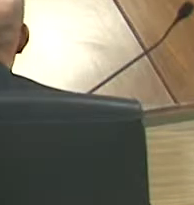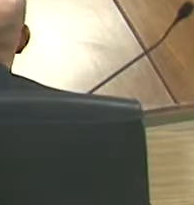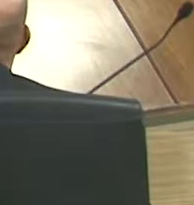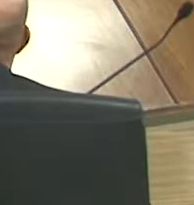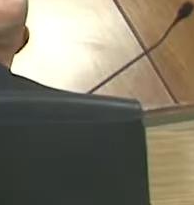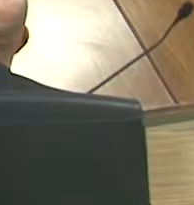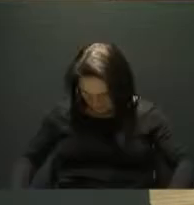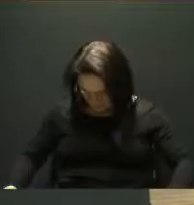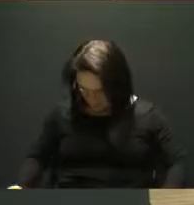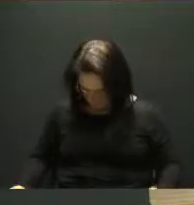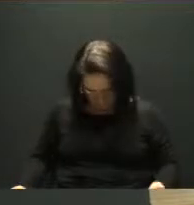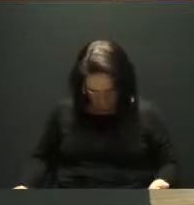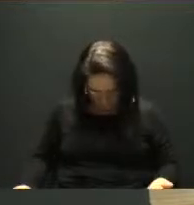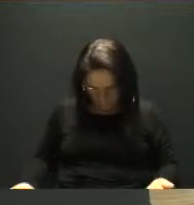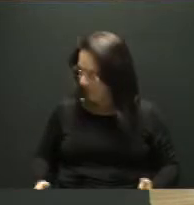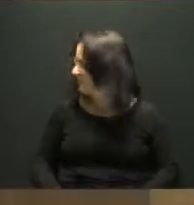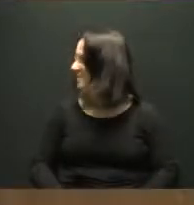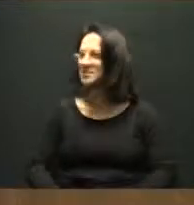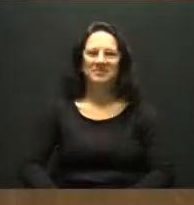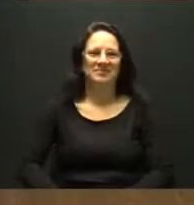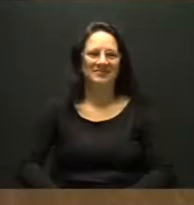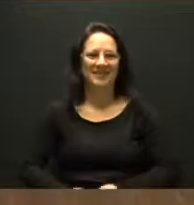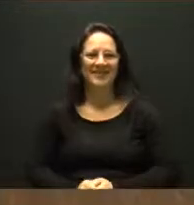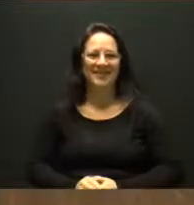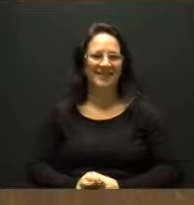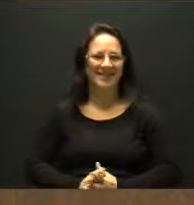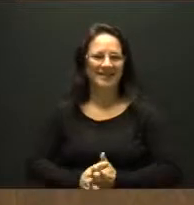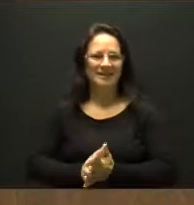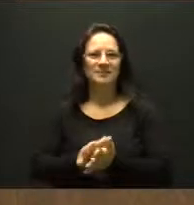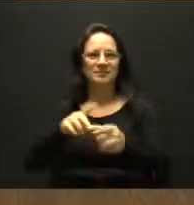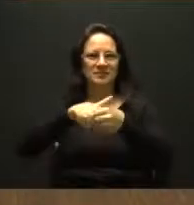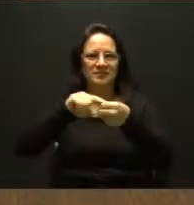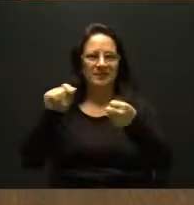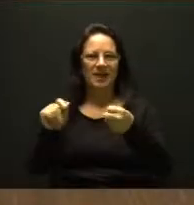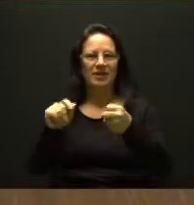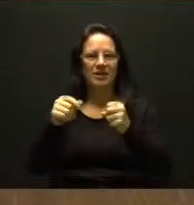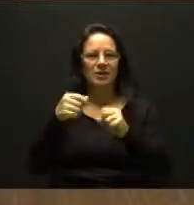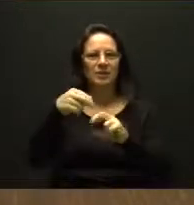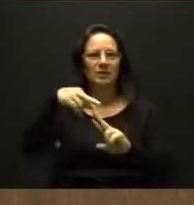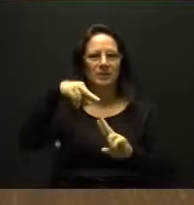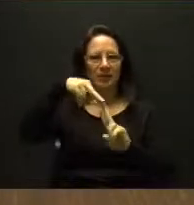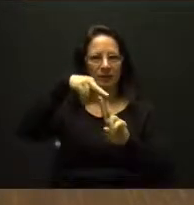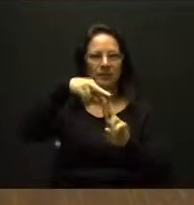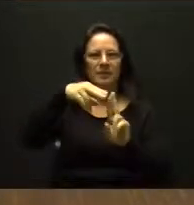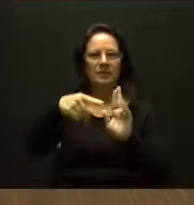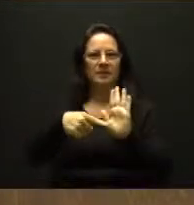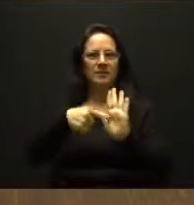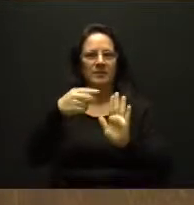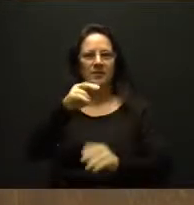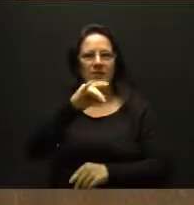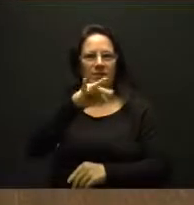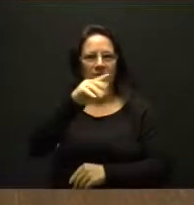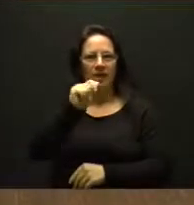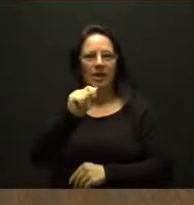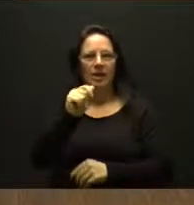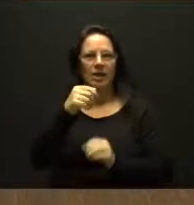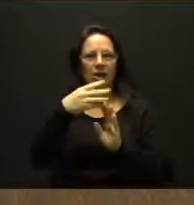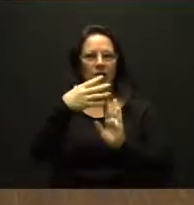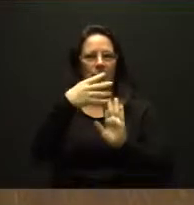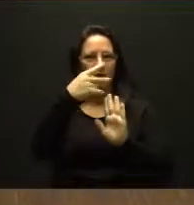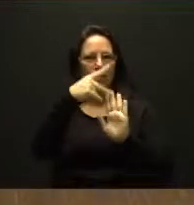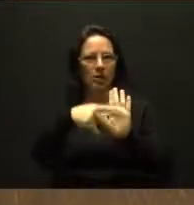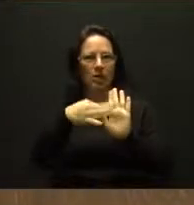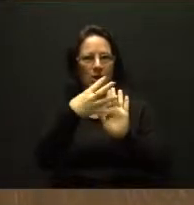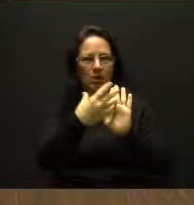essa presidente esclarece o plenário conforme disposto no artigo 45 parágrafo 1º da lei orgânica a aprovação do projeto de emenda